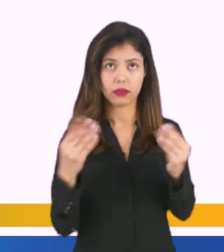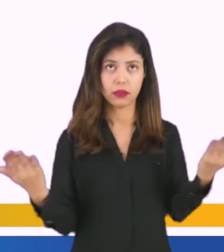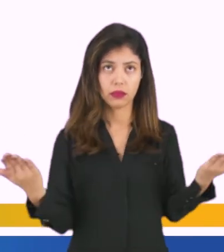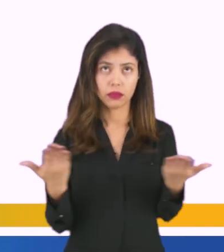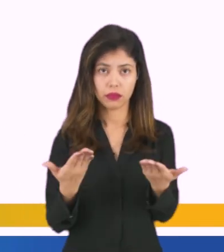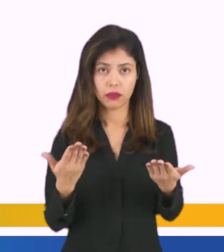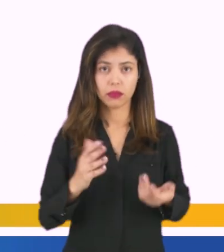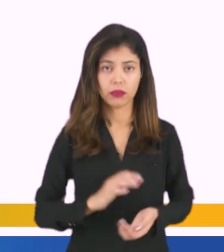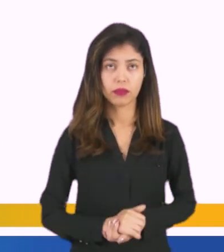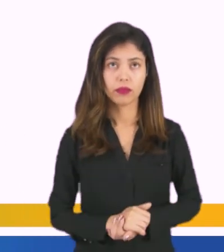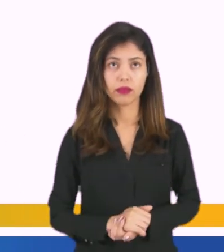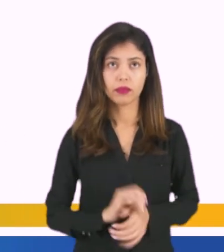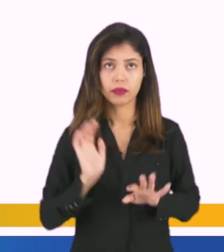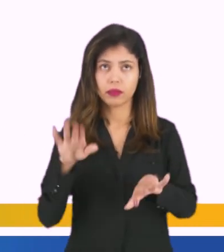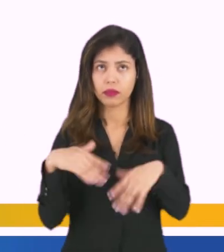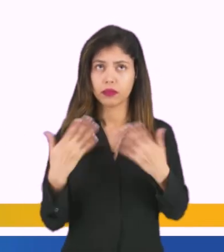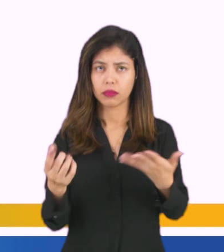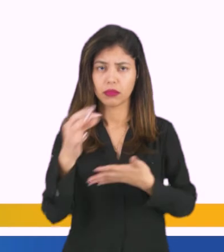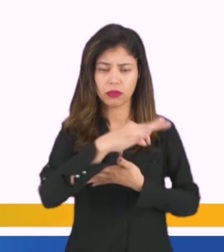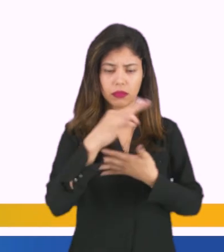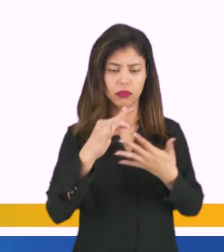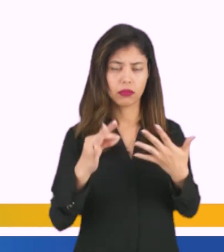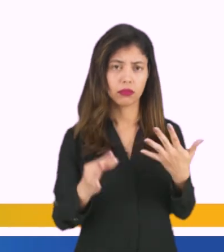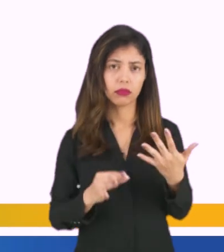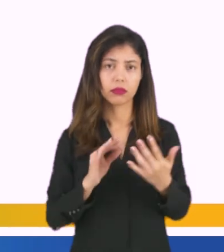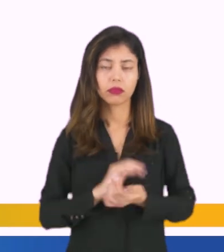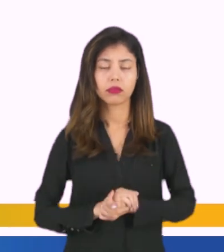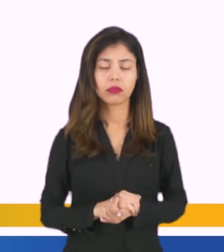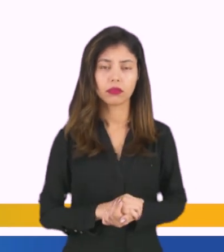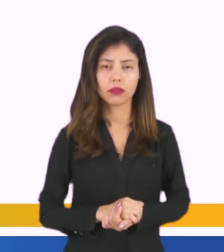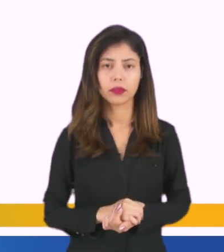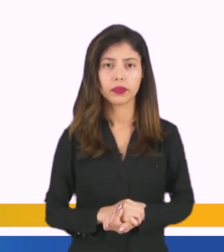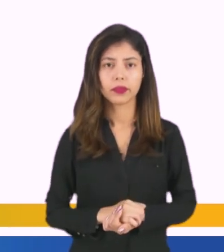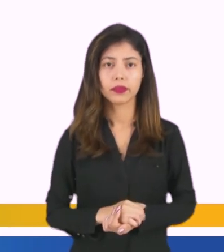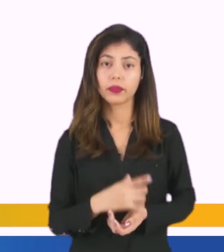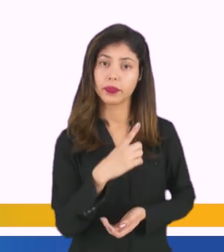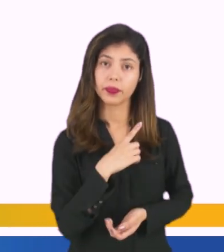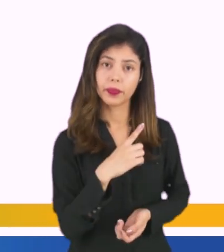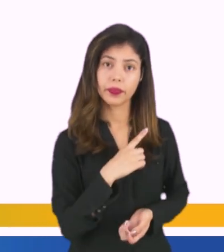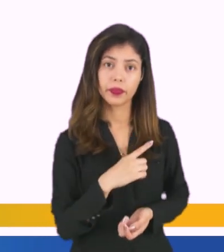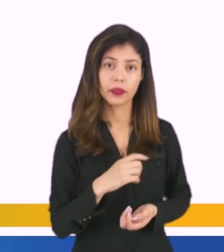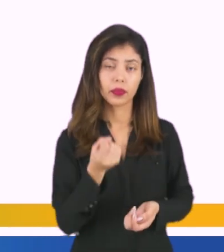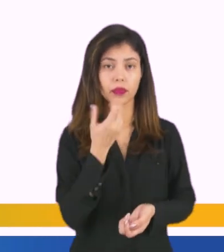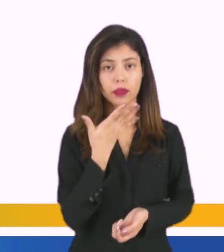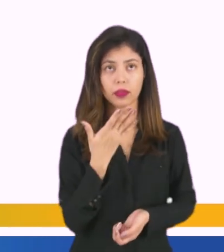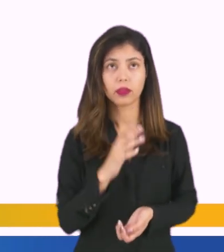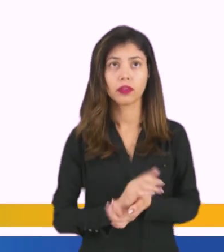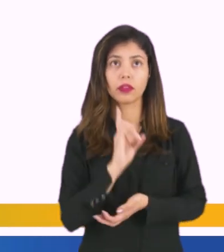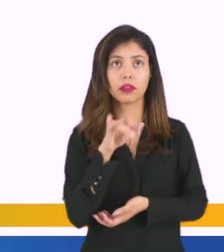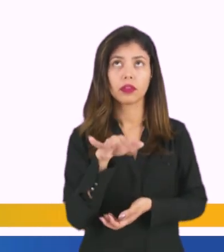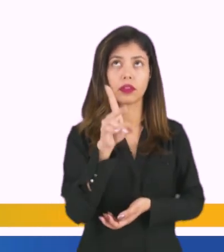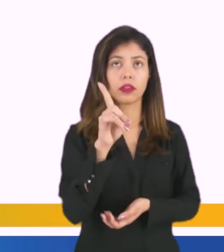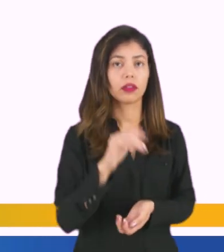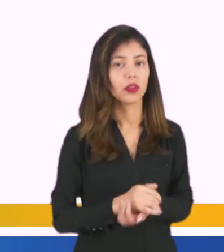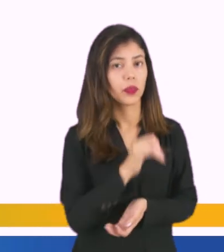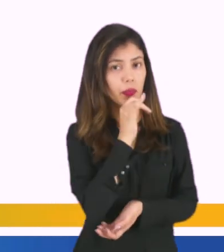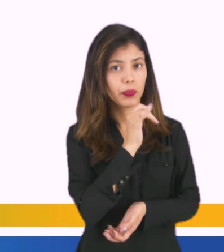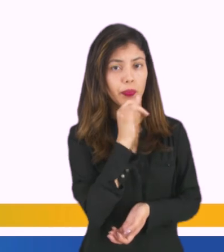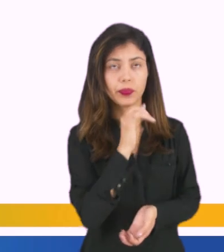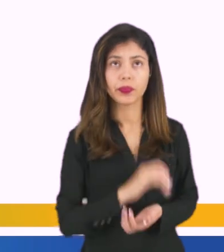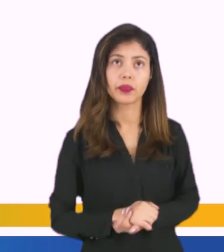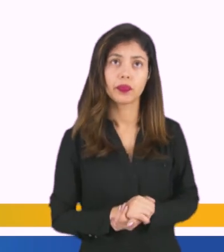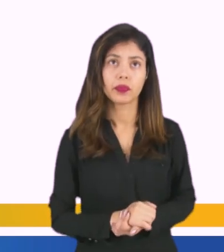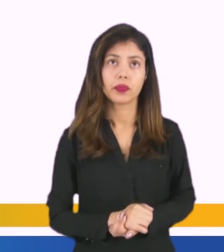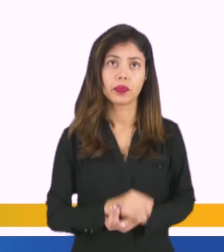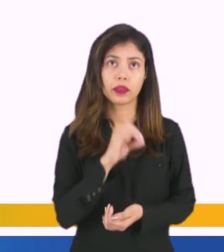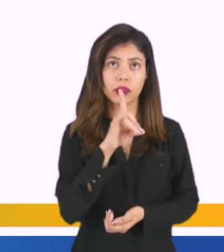agora quais elementos vocês precisam ter para ser um bom indicador, né? Por exemplo, ali no centro eu